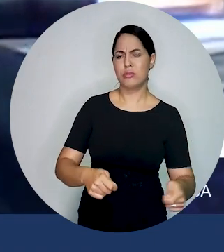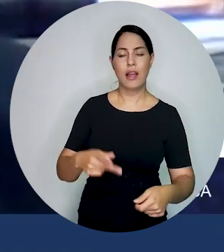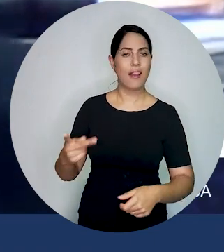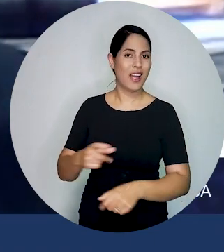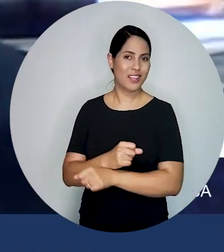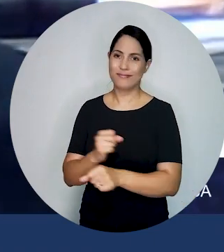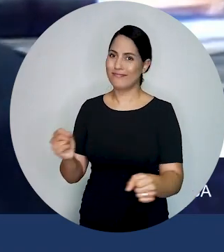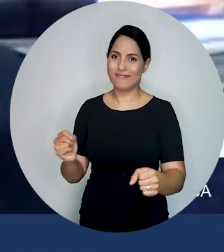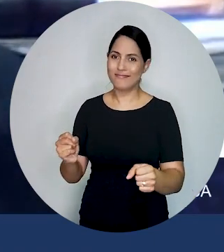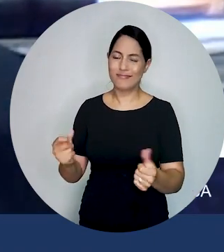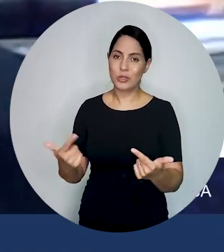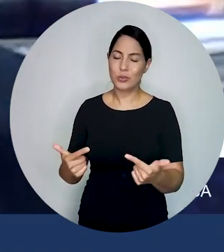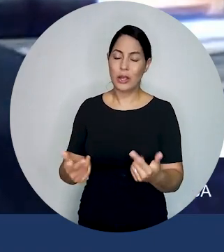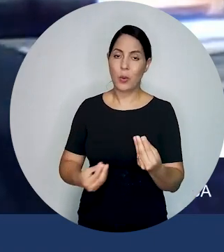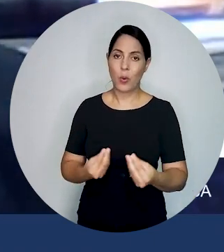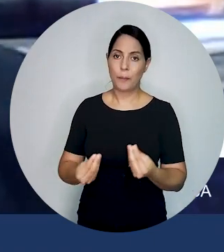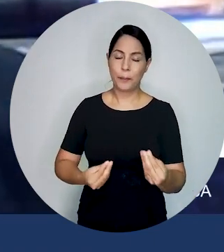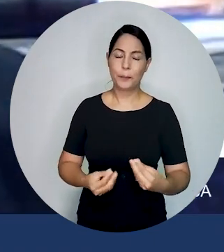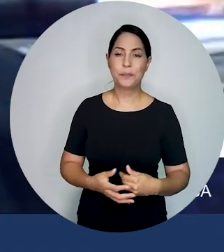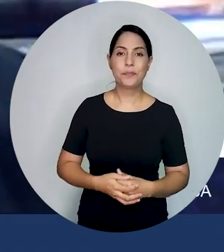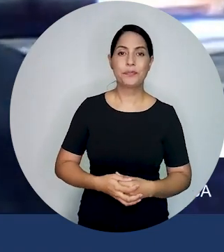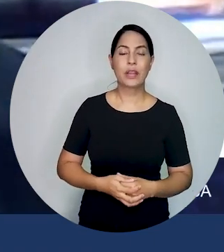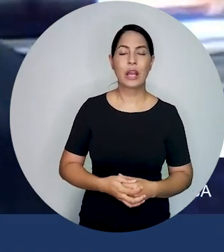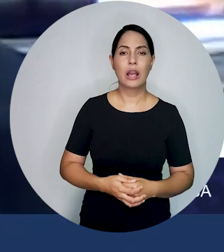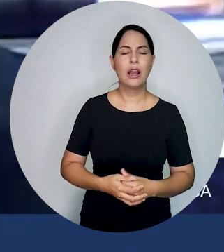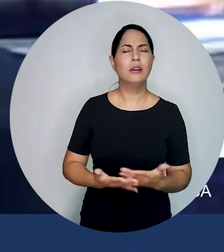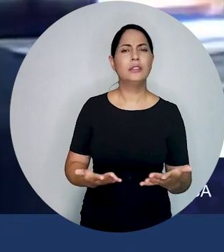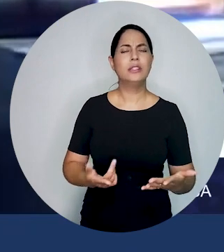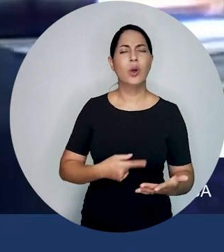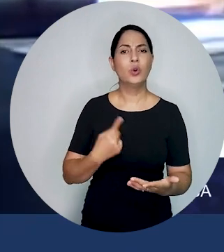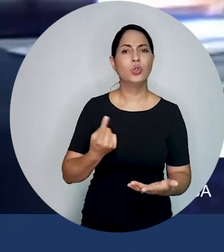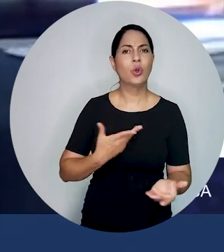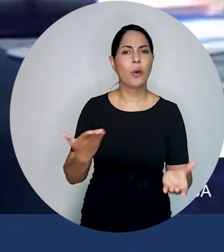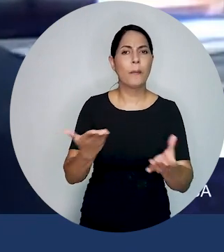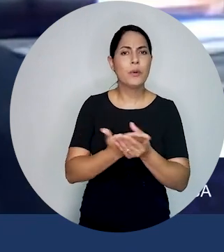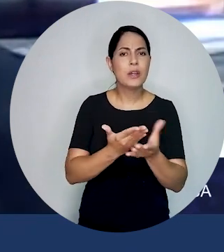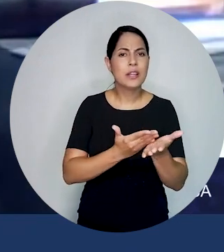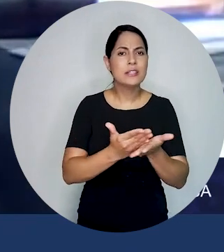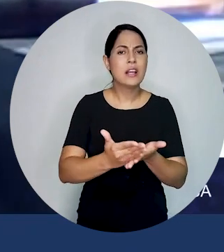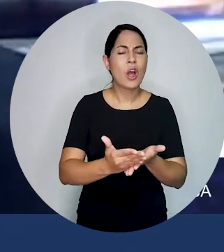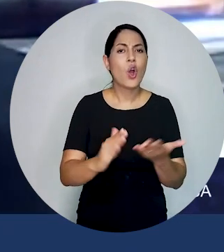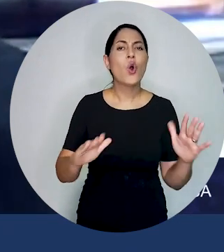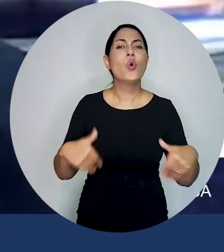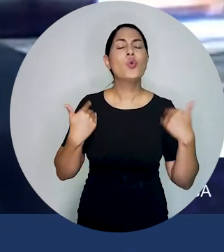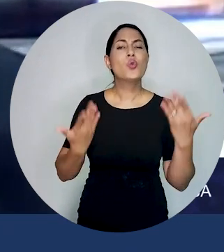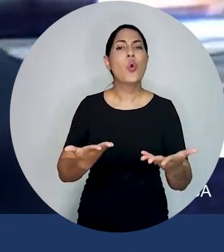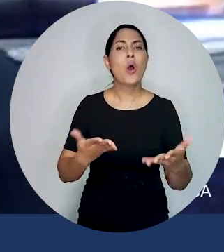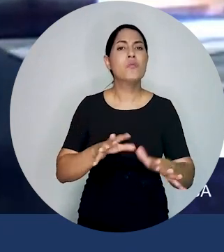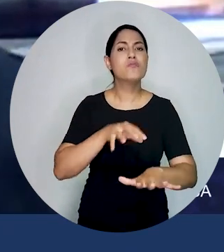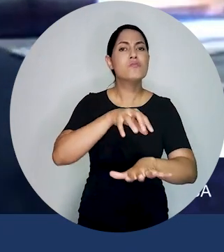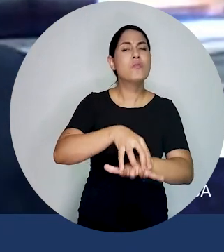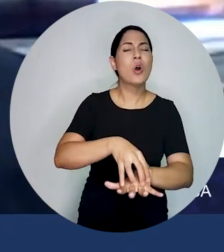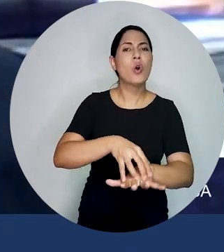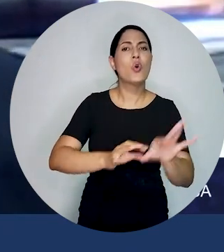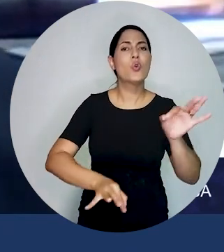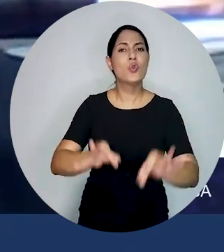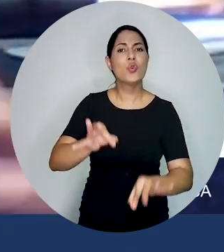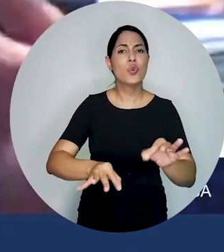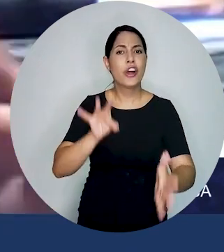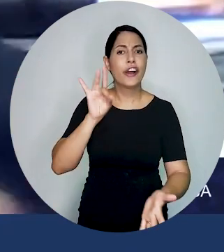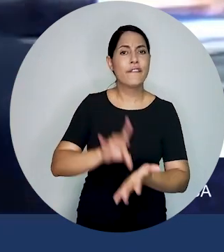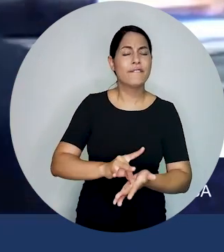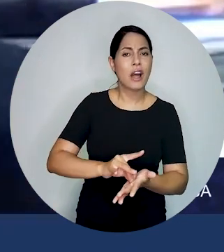Então, sempre que um processo vai começar, é preciso determinar qual é o juízo competente. E isso é feito por uma série de